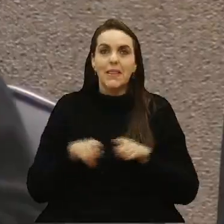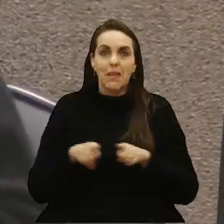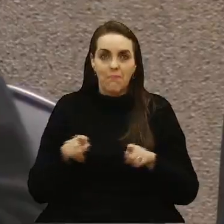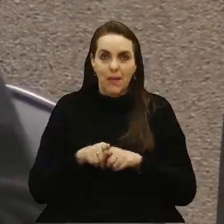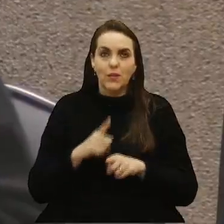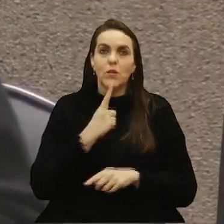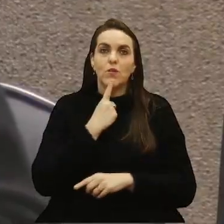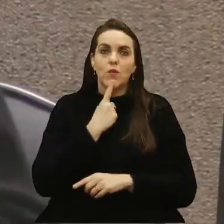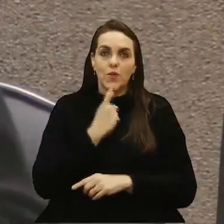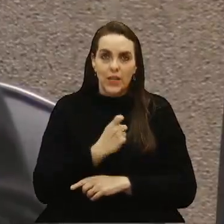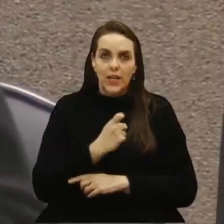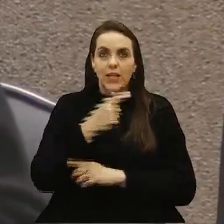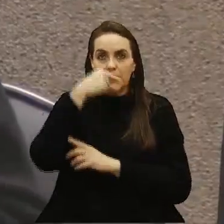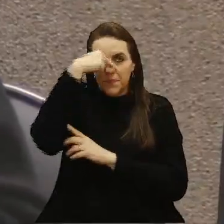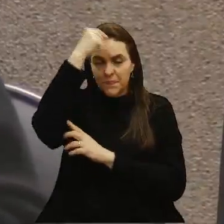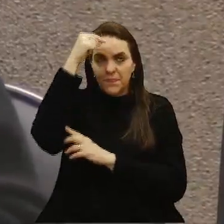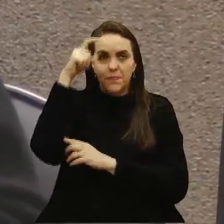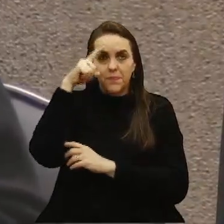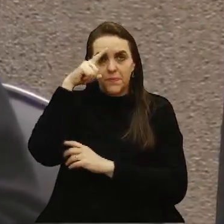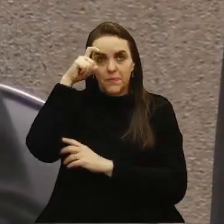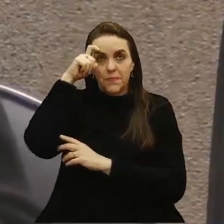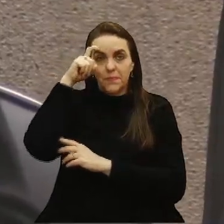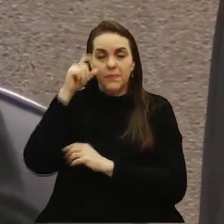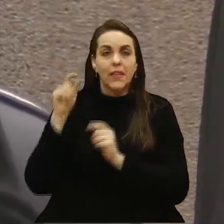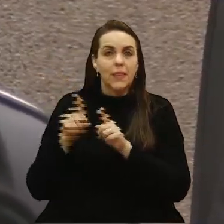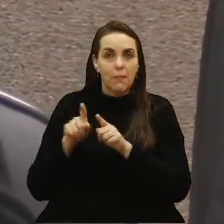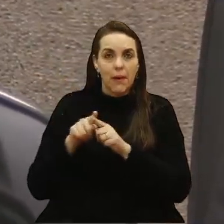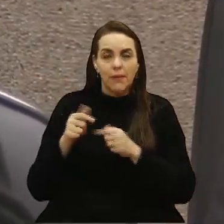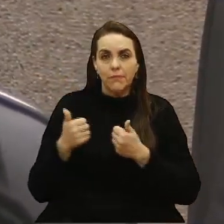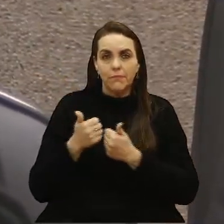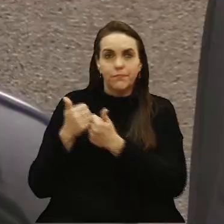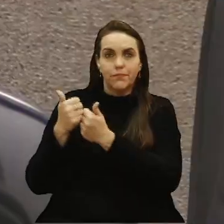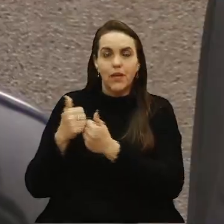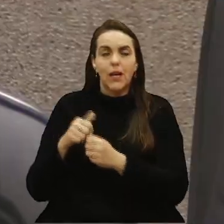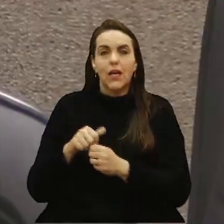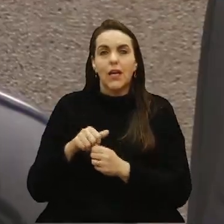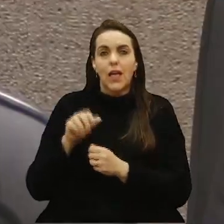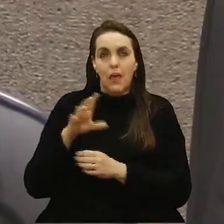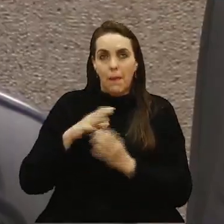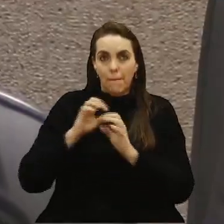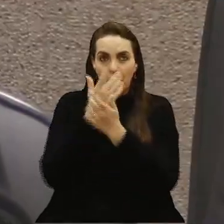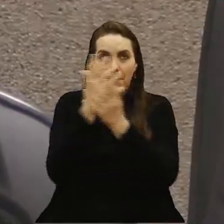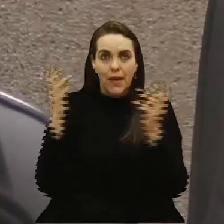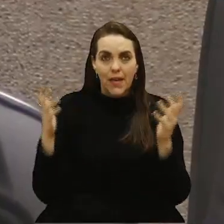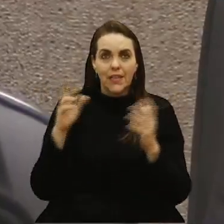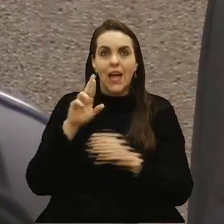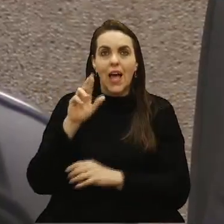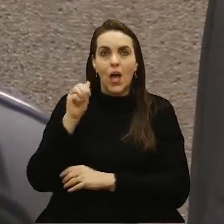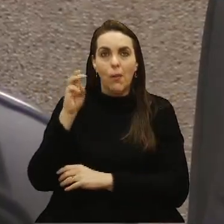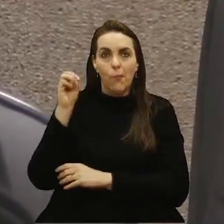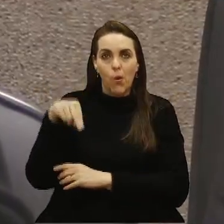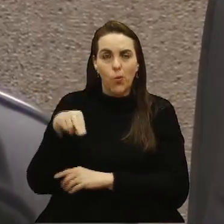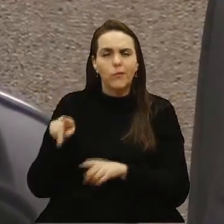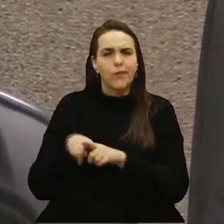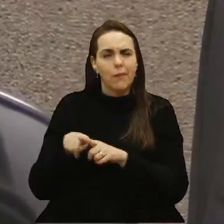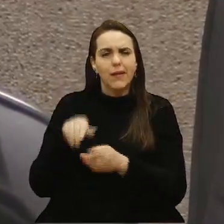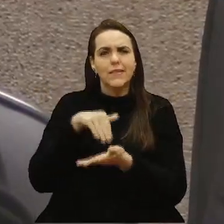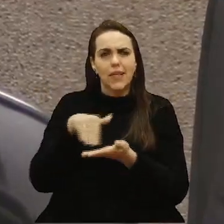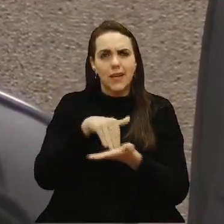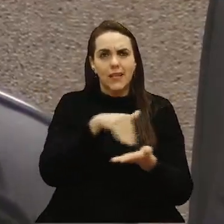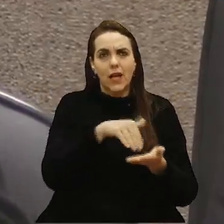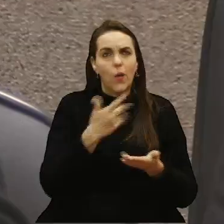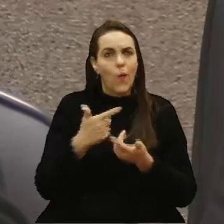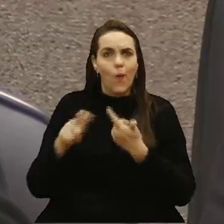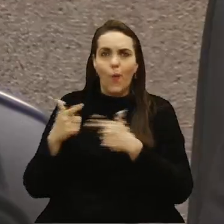Wes, o Lucas Suzinho, o Weber, o adjunto lá do meio ambiente, o Ramon, né? E tem outros secretários aí que a gente tem que fazer